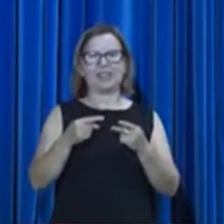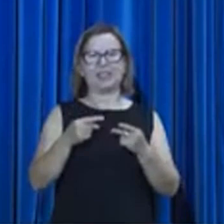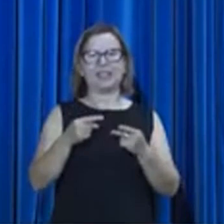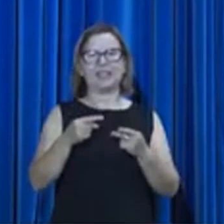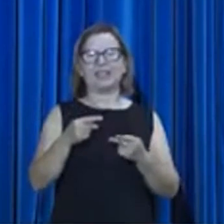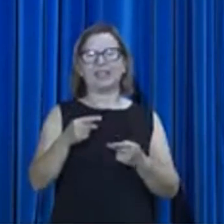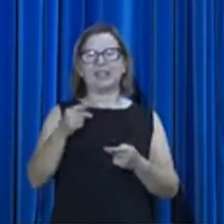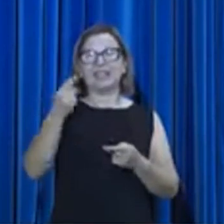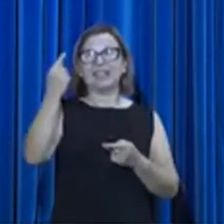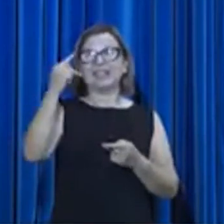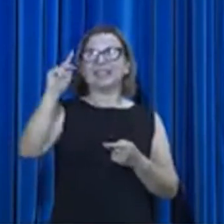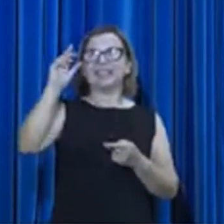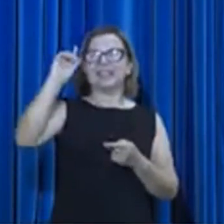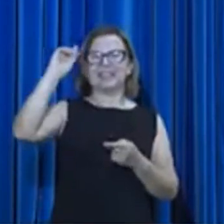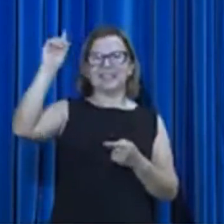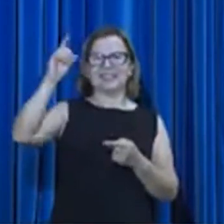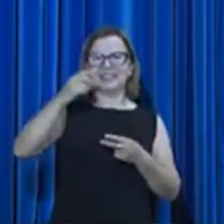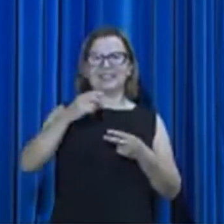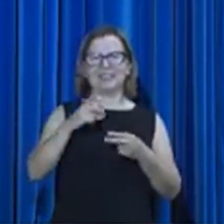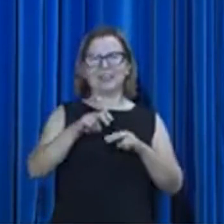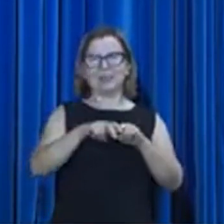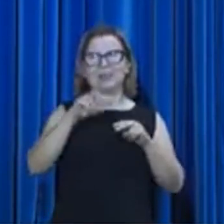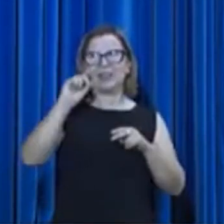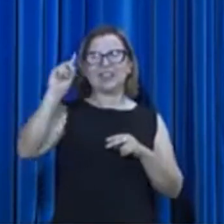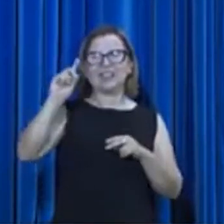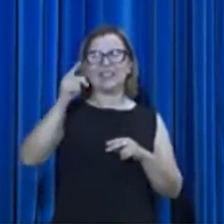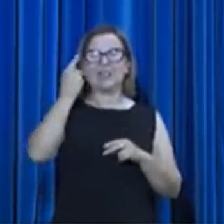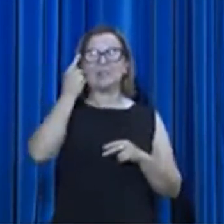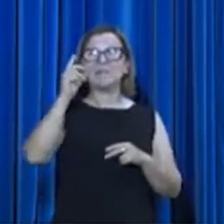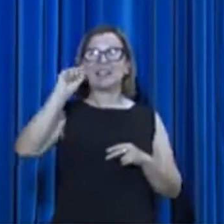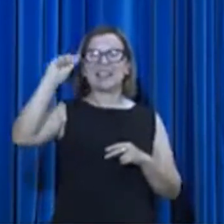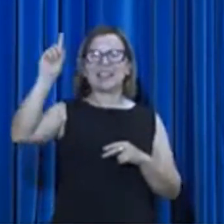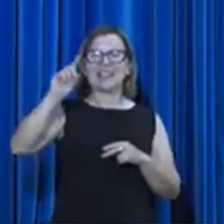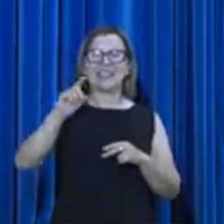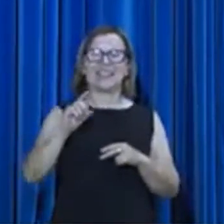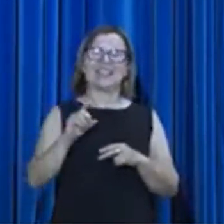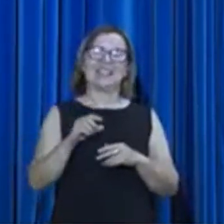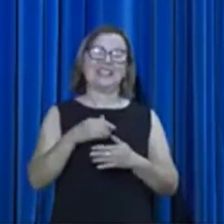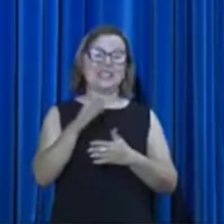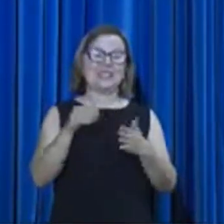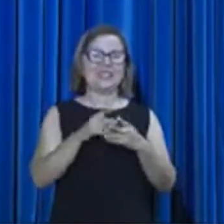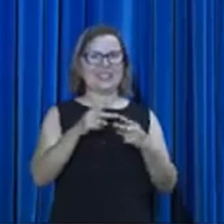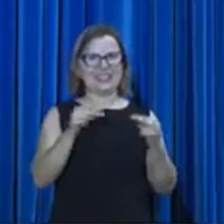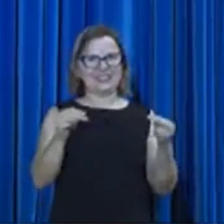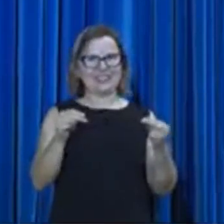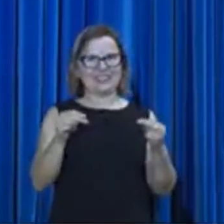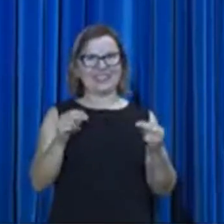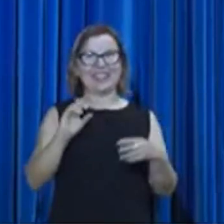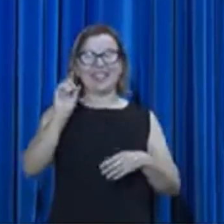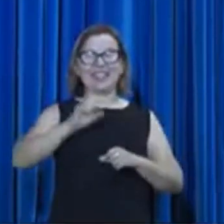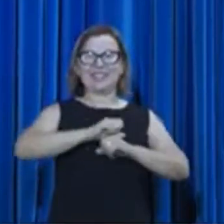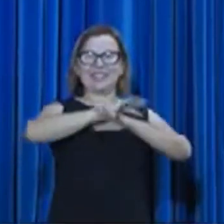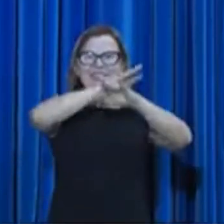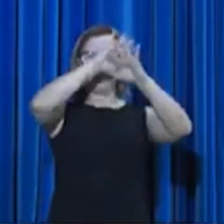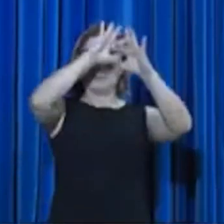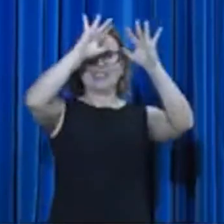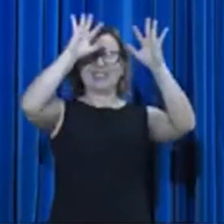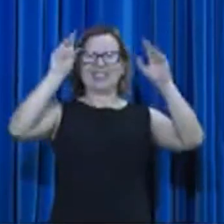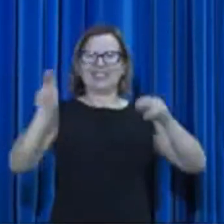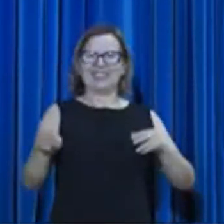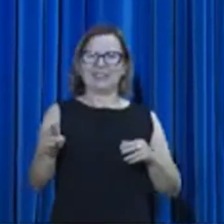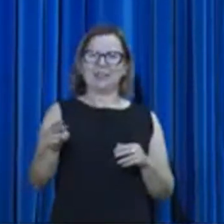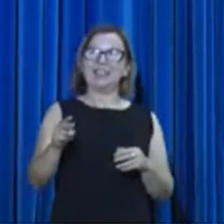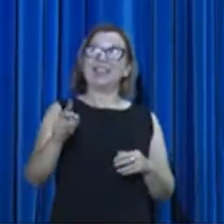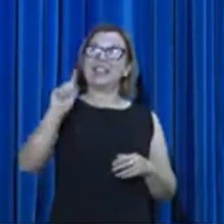coisas, a Ele, pois, glória eternamente. Se o Senhor nos chamou para glorificá-lo através das nossas vidas, e que